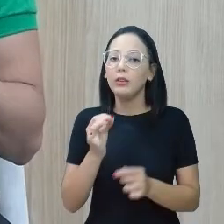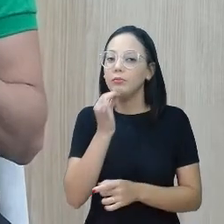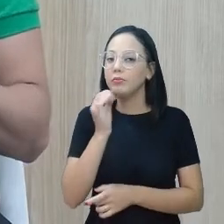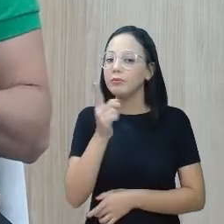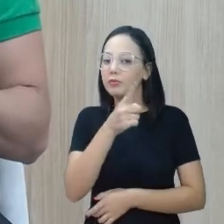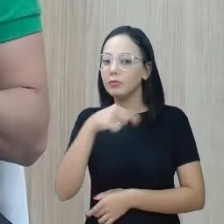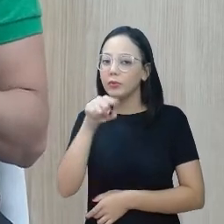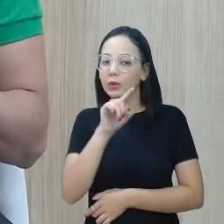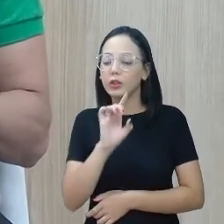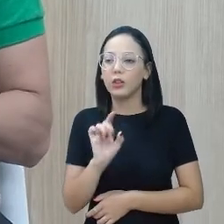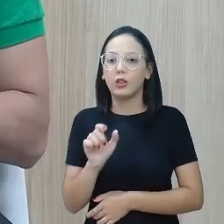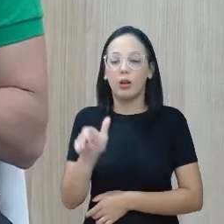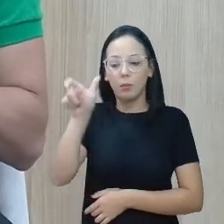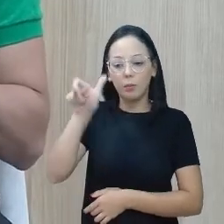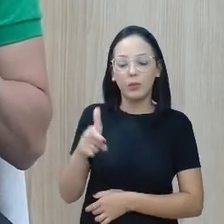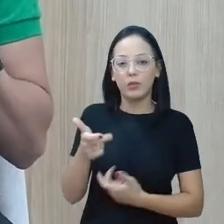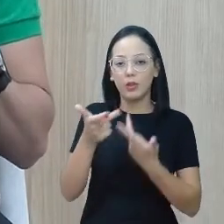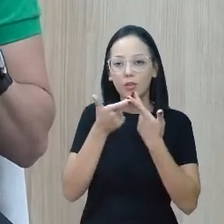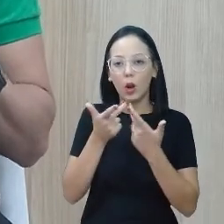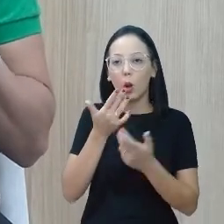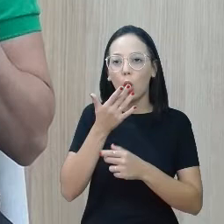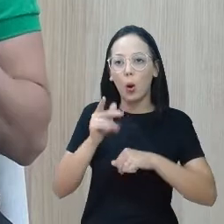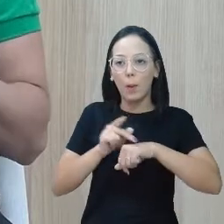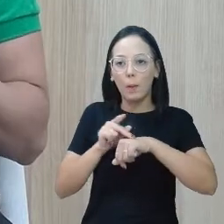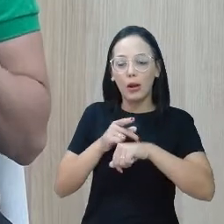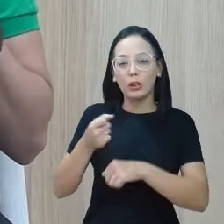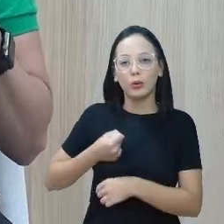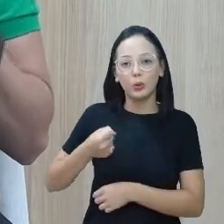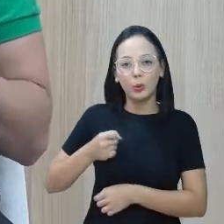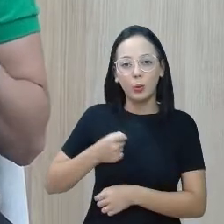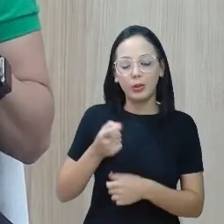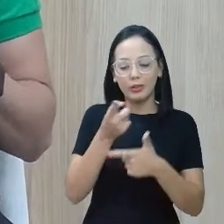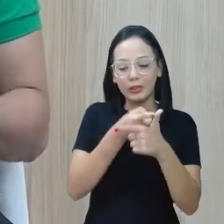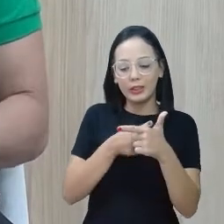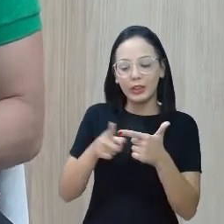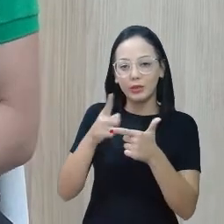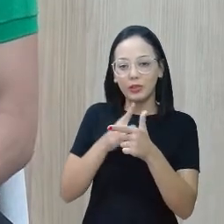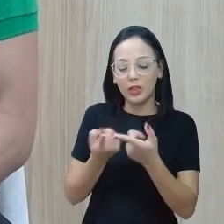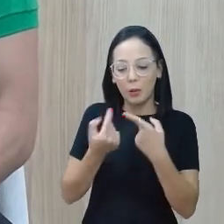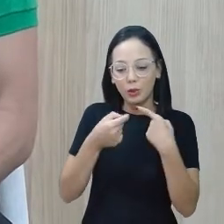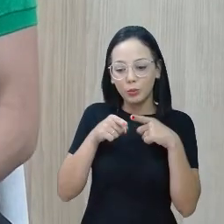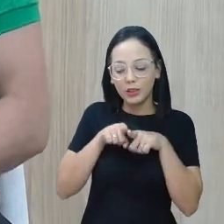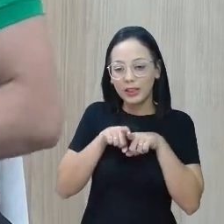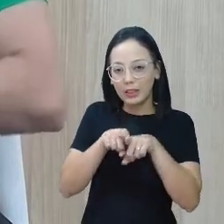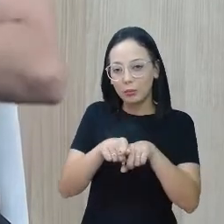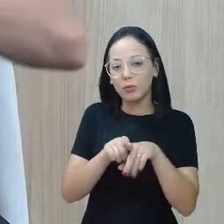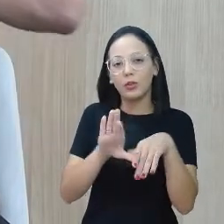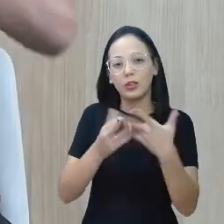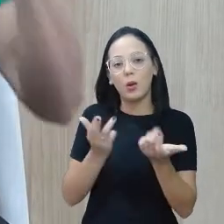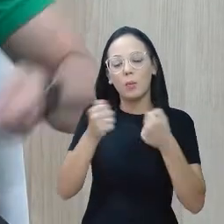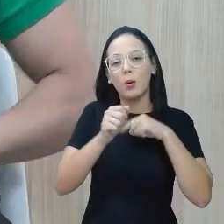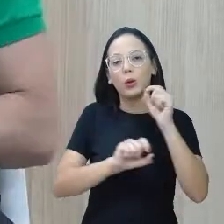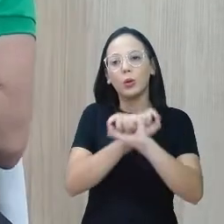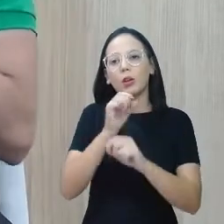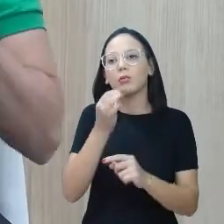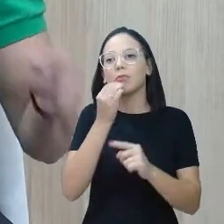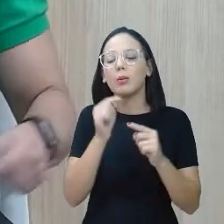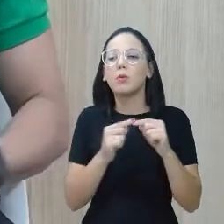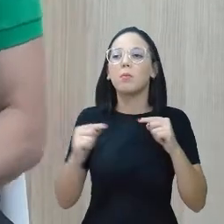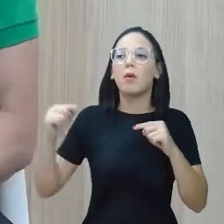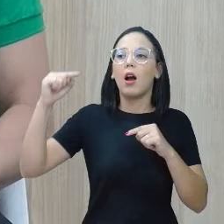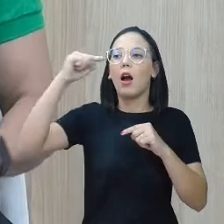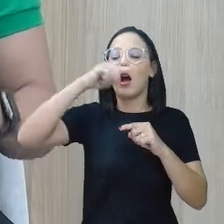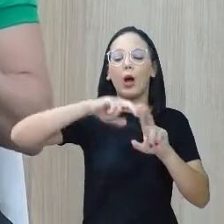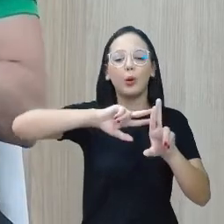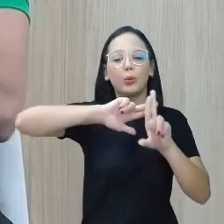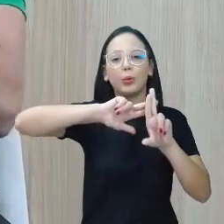Você aí, Briane colocou destacado de preto, né, os números que dividiram ao mesmo tempo, mas você pode colocar um círculo, um